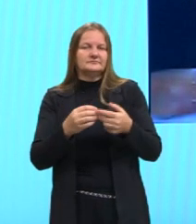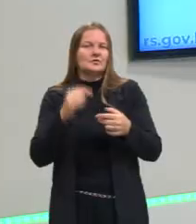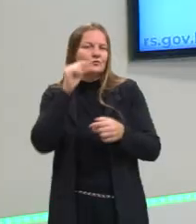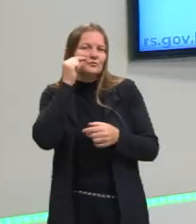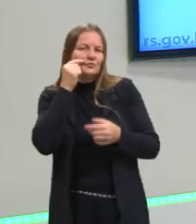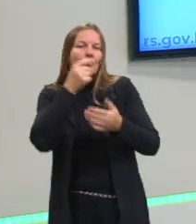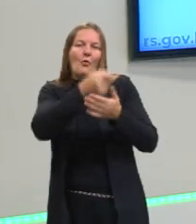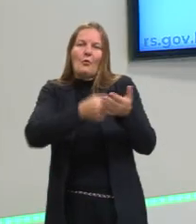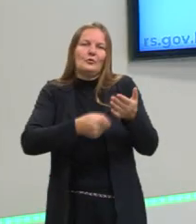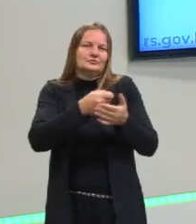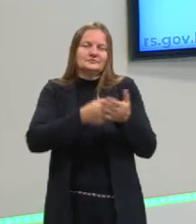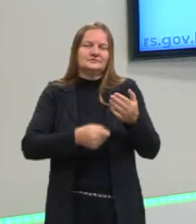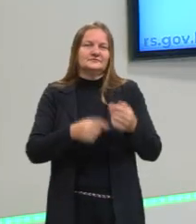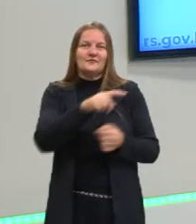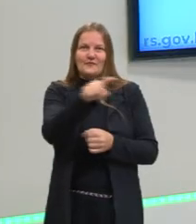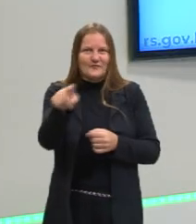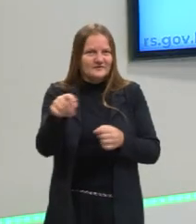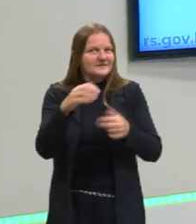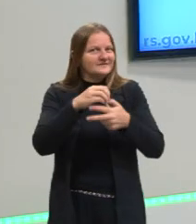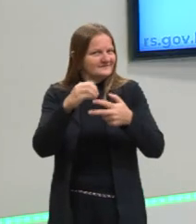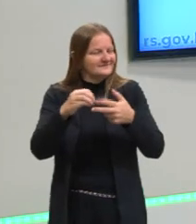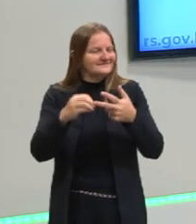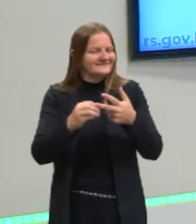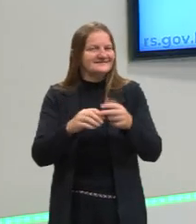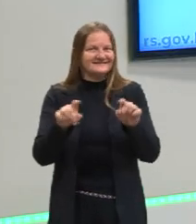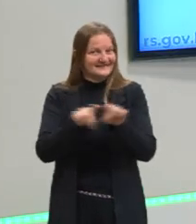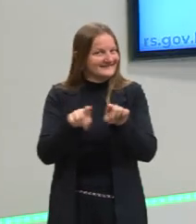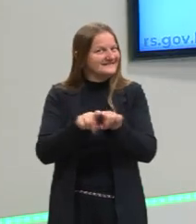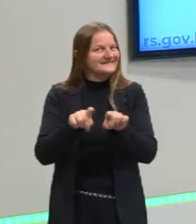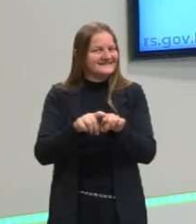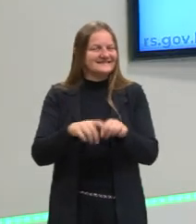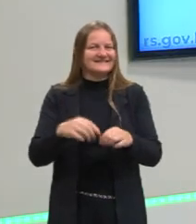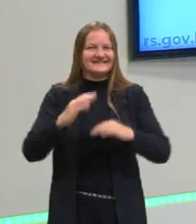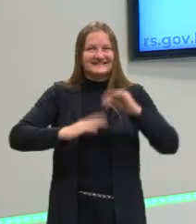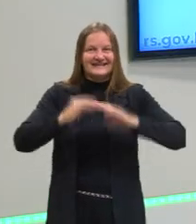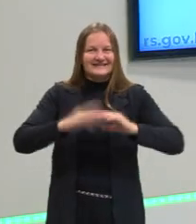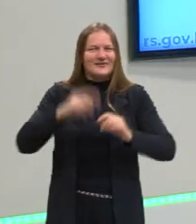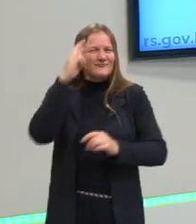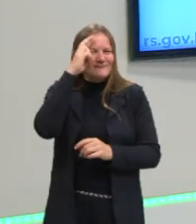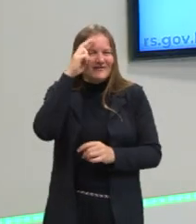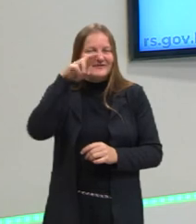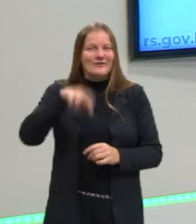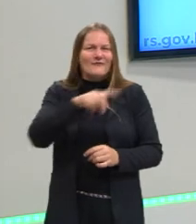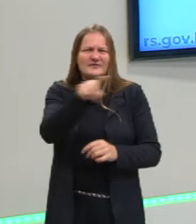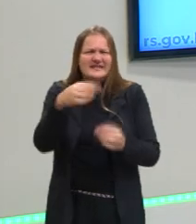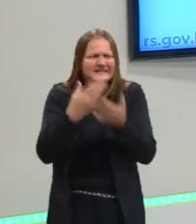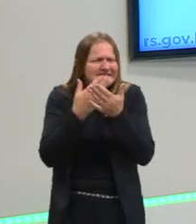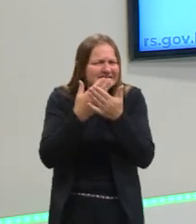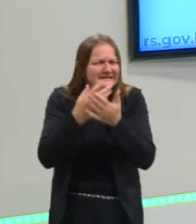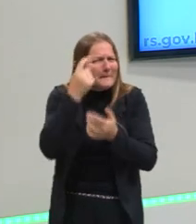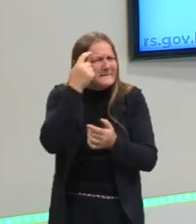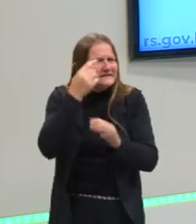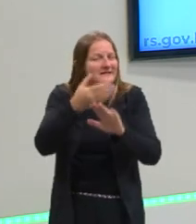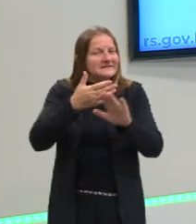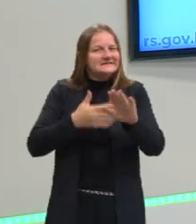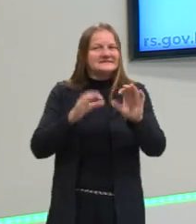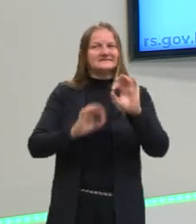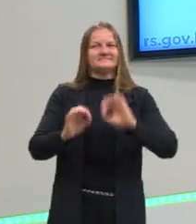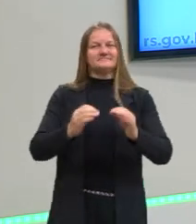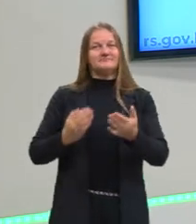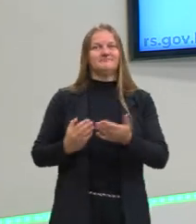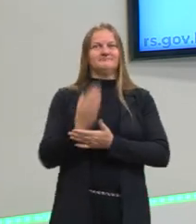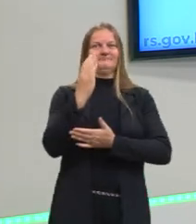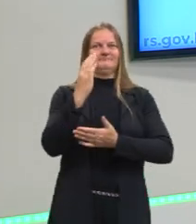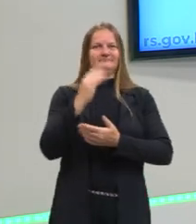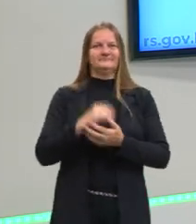mesmo que você que está se preparando para o Enem é uma ação racional Você tem algo pensado né Para que